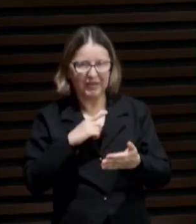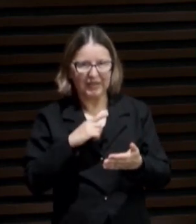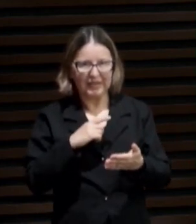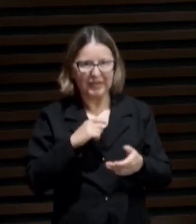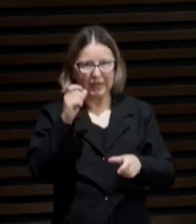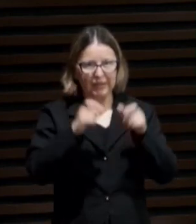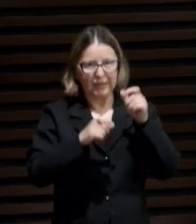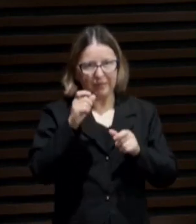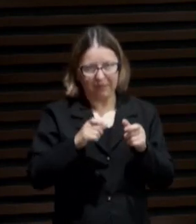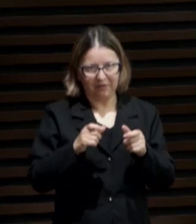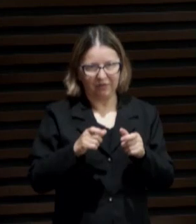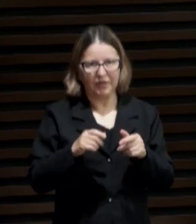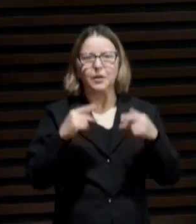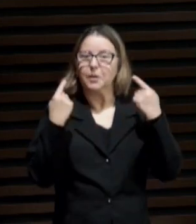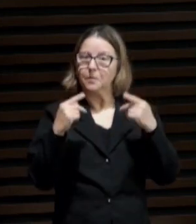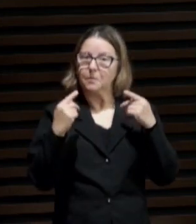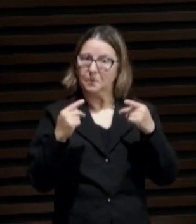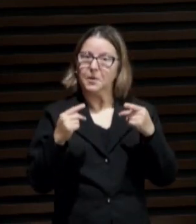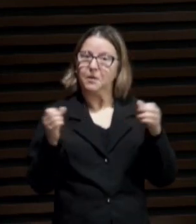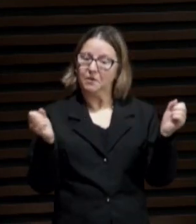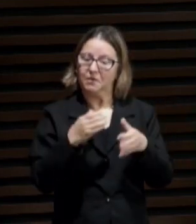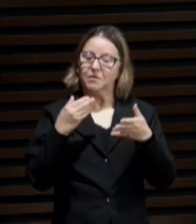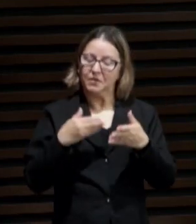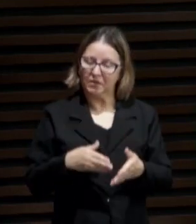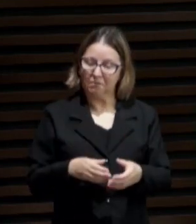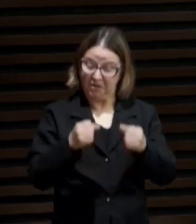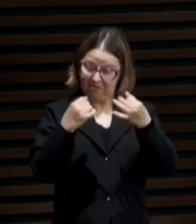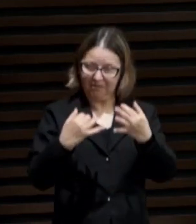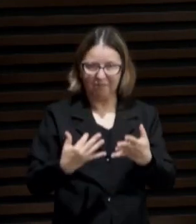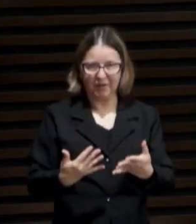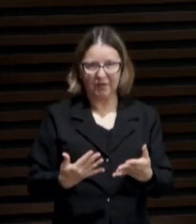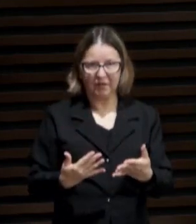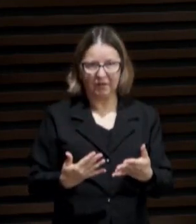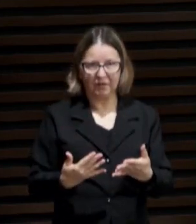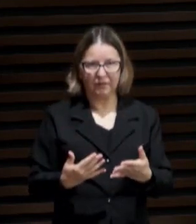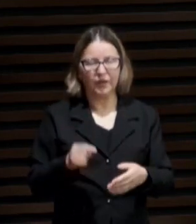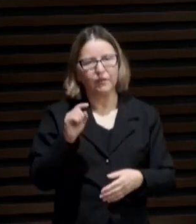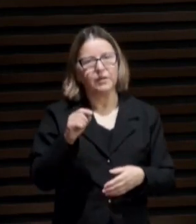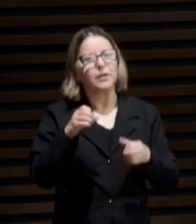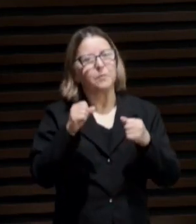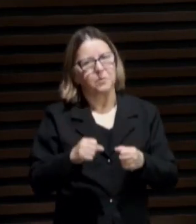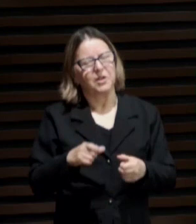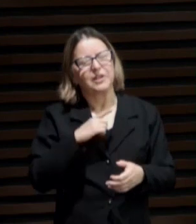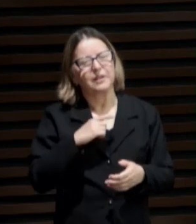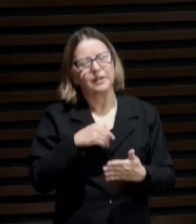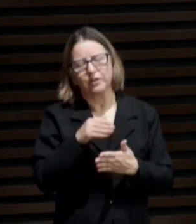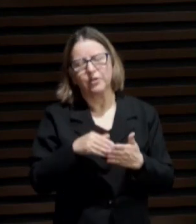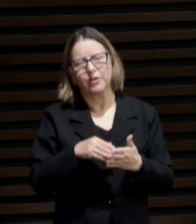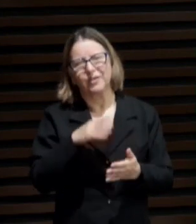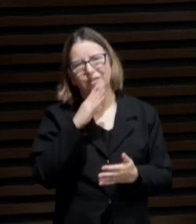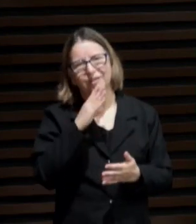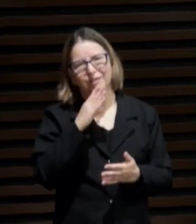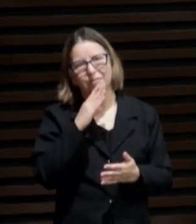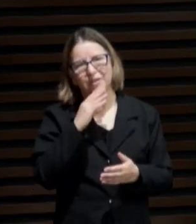aí que pregam sobre o novo nascimento, explicam o novo nascimento. E você pode ter todo o conhecimento da doutrina na sua mente,